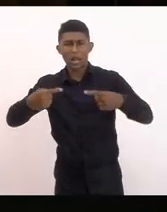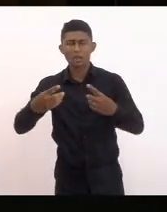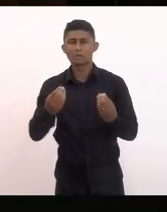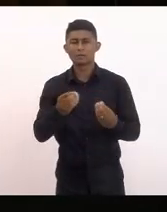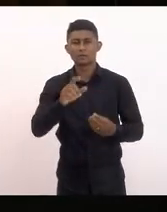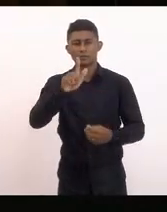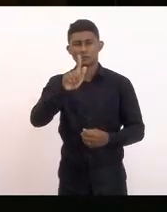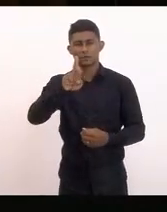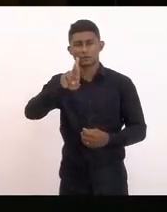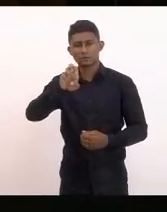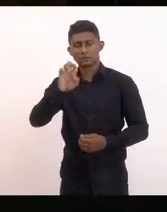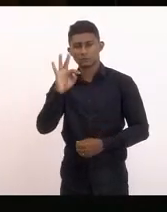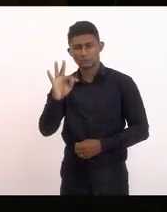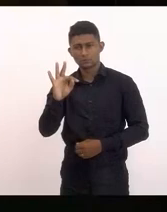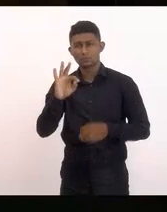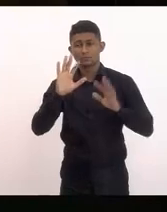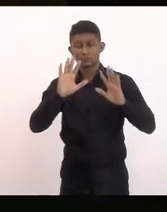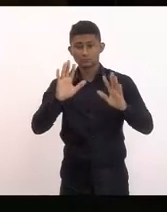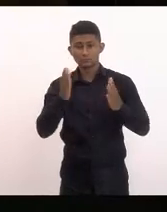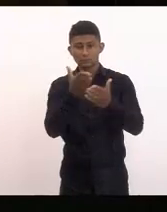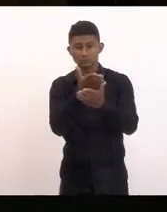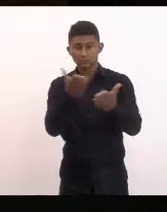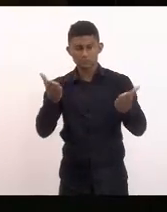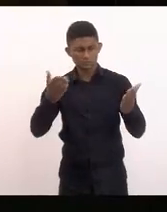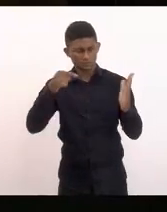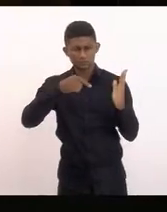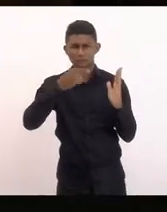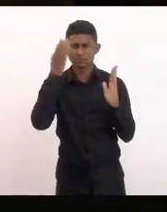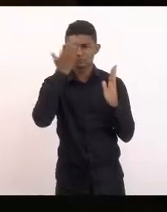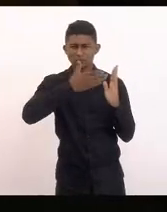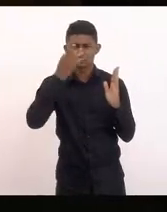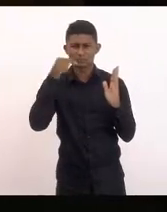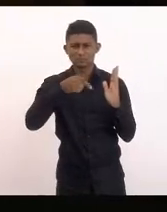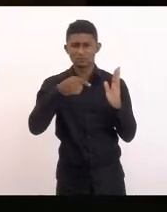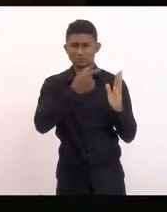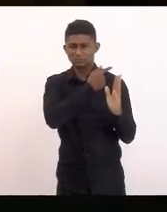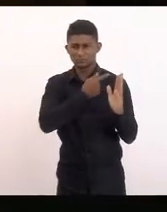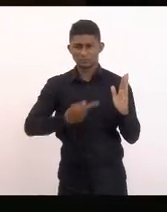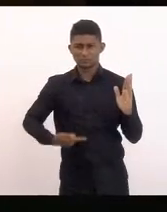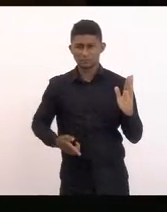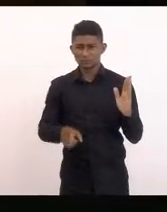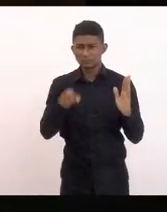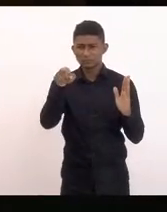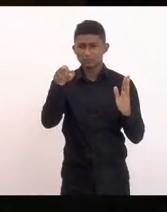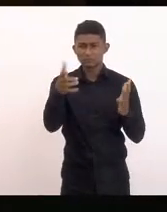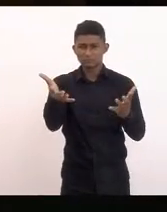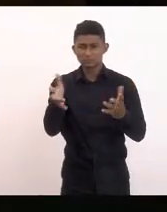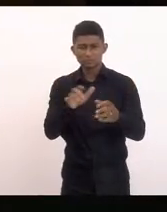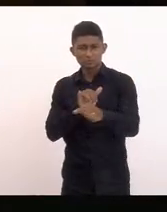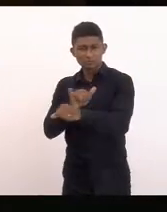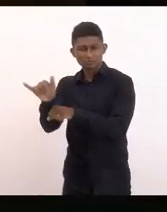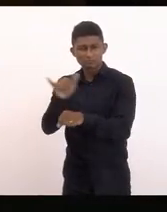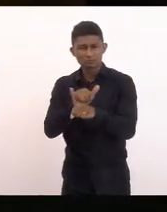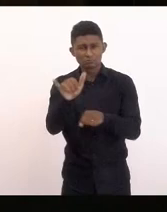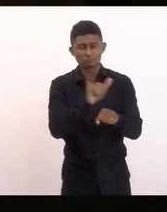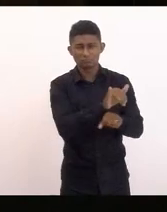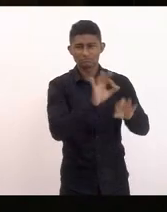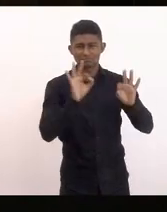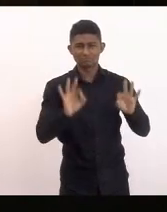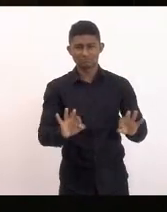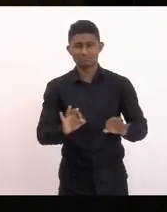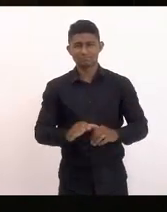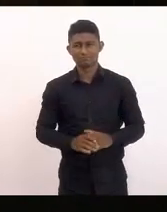Mas, meus amigos, vocês não viram aqui o que esse governador quer ferrar a gente de qualquer jeito. Ele não está